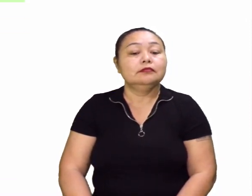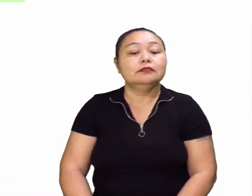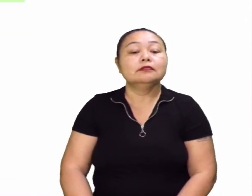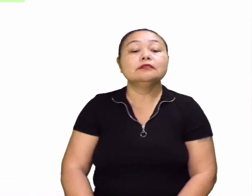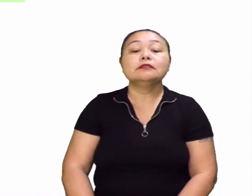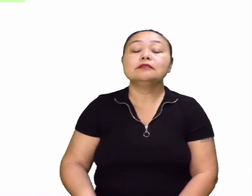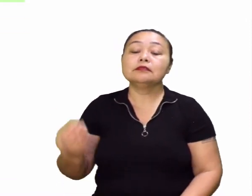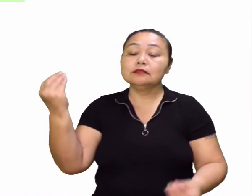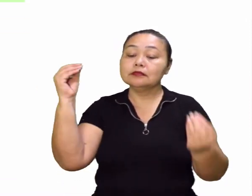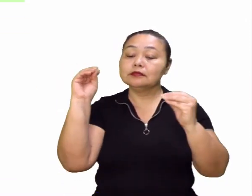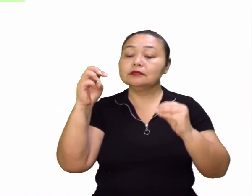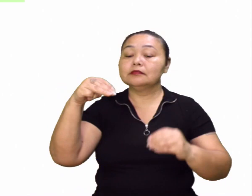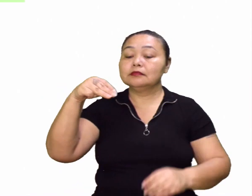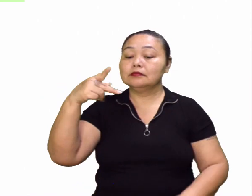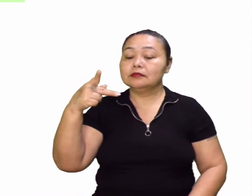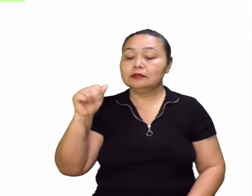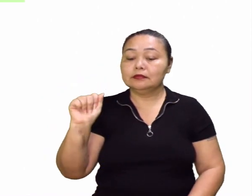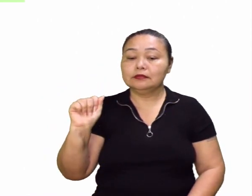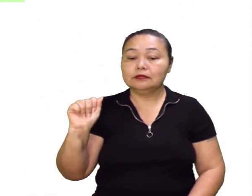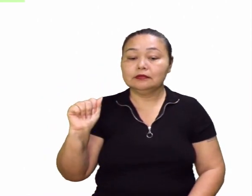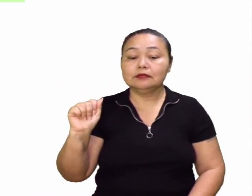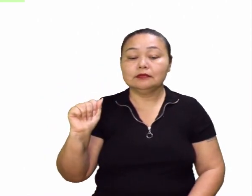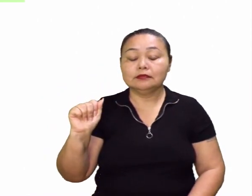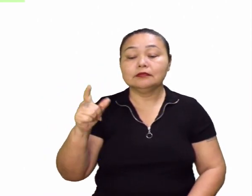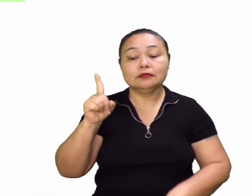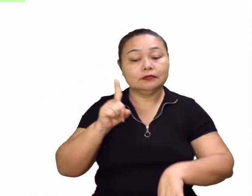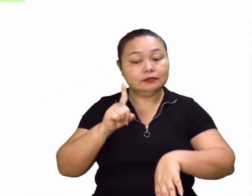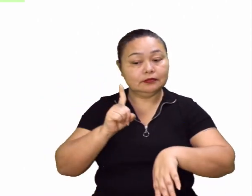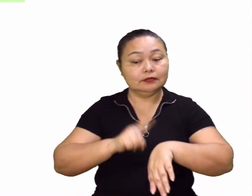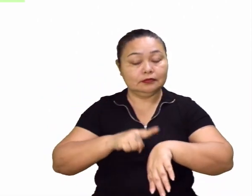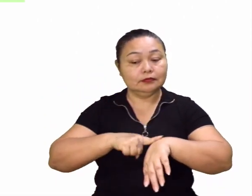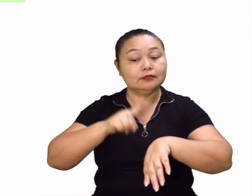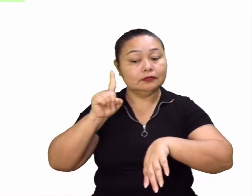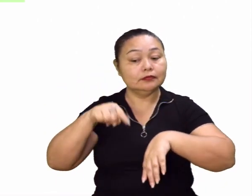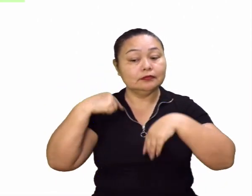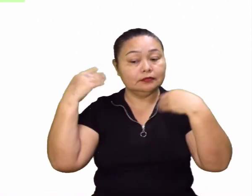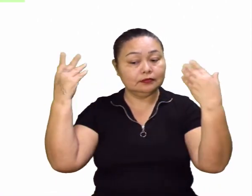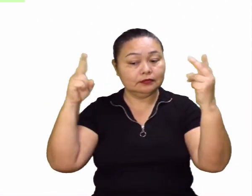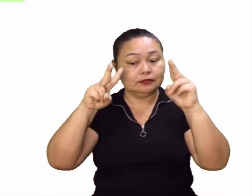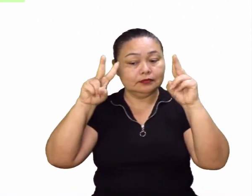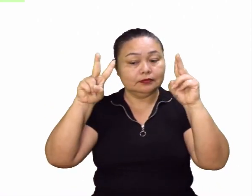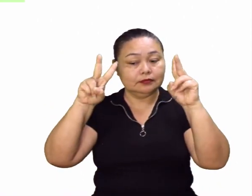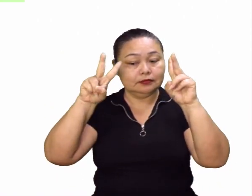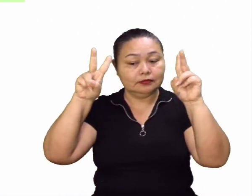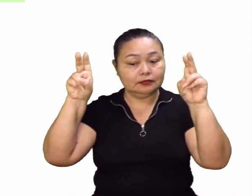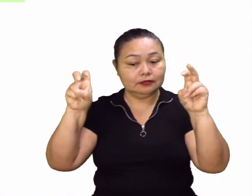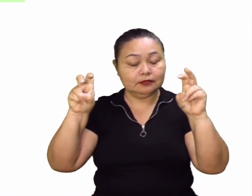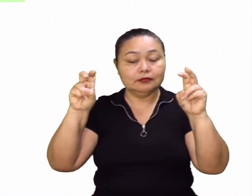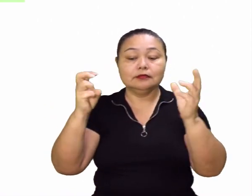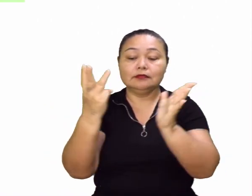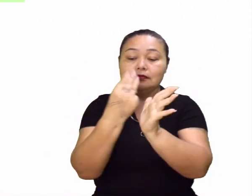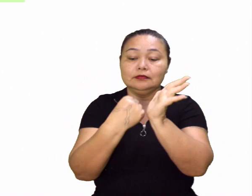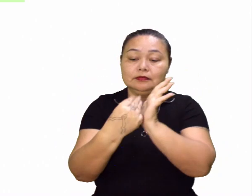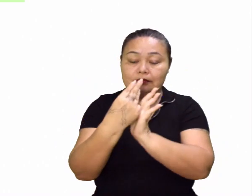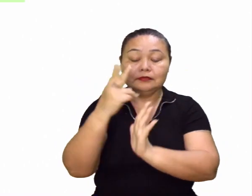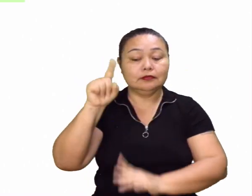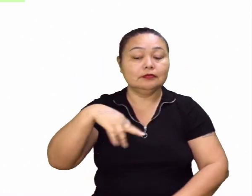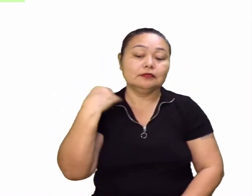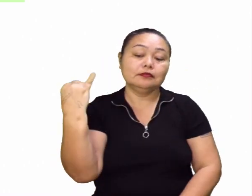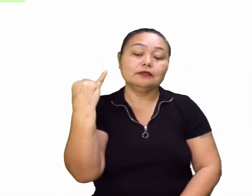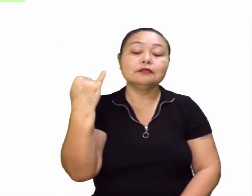Elementos de um mapa. Agora a gente vai chegar num momento importante, porque os elementos do mapa vão ajudar a gente a